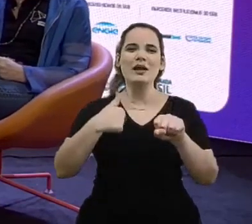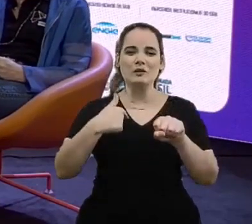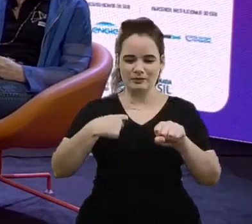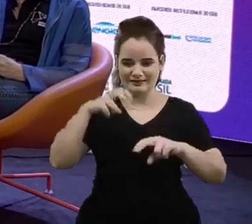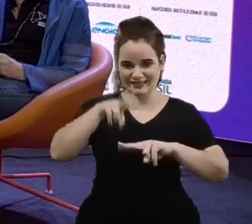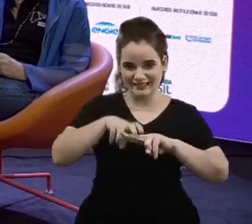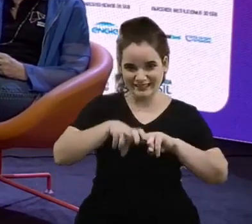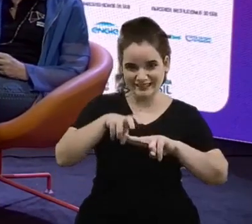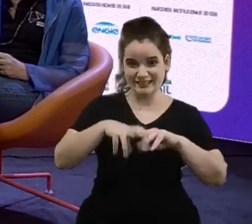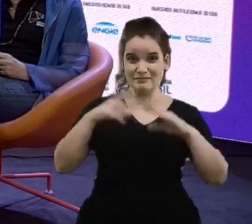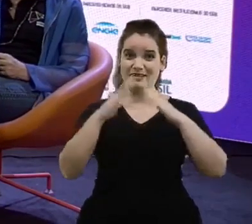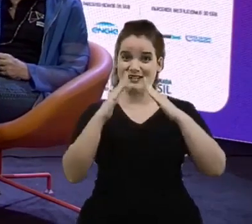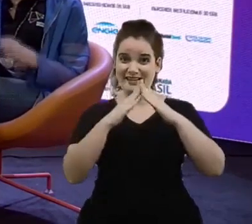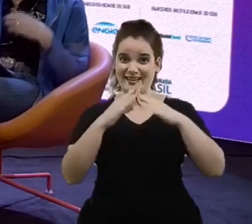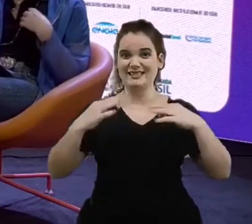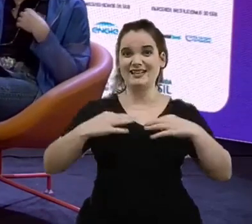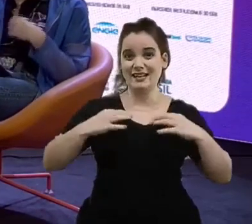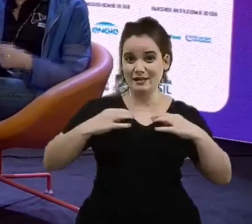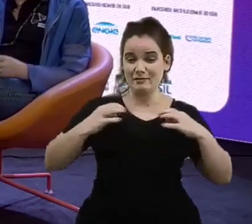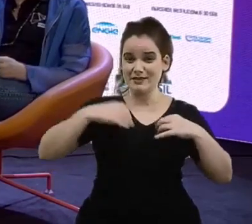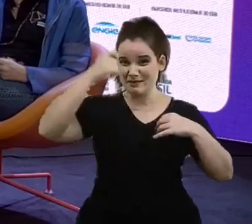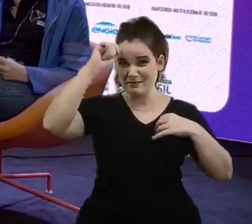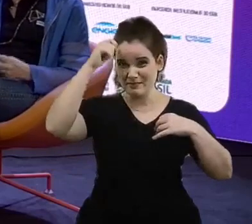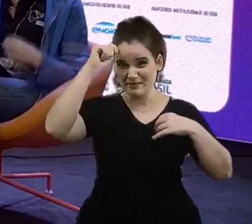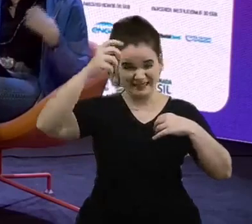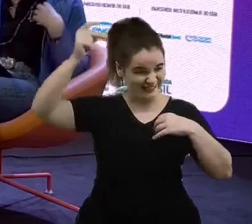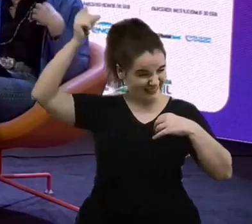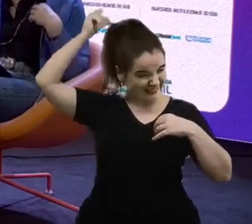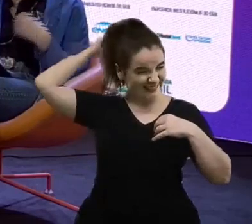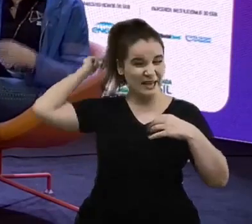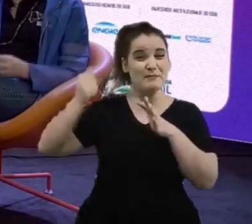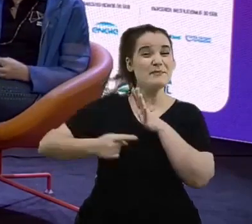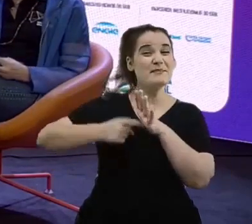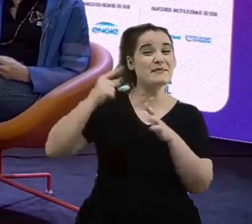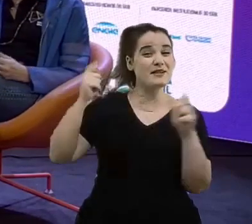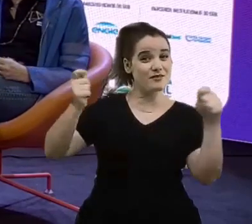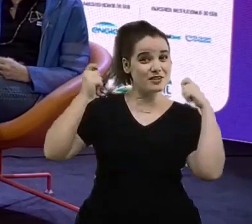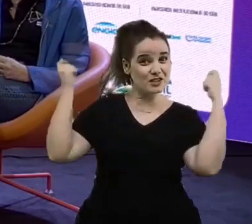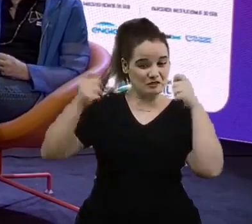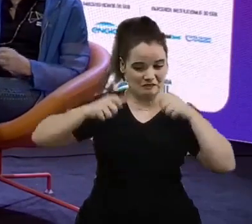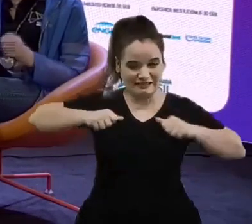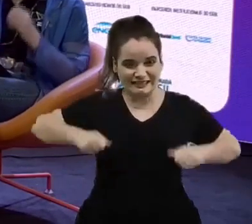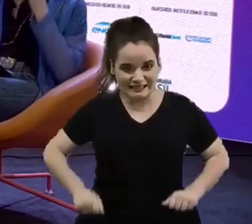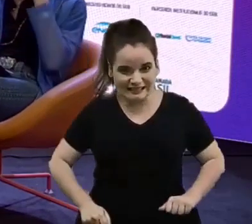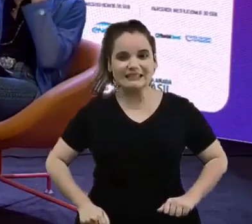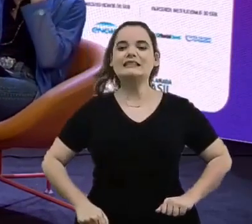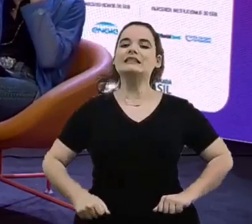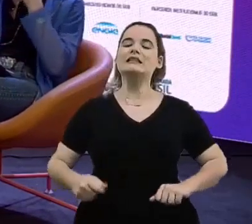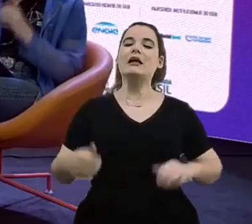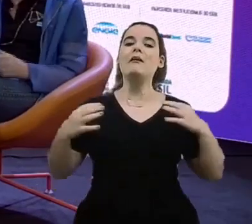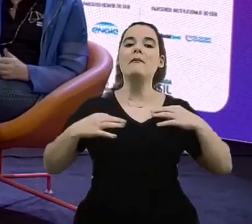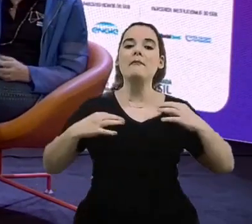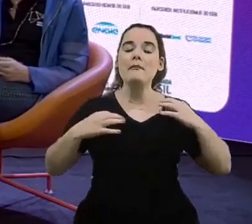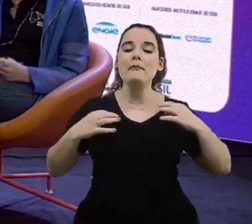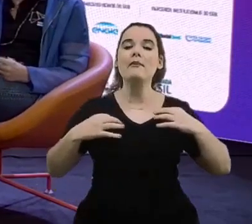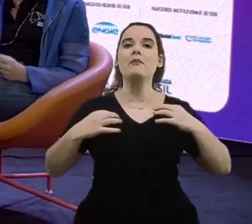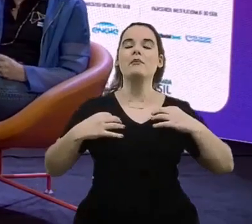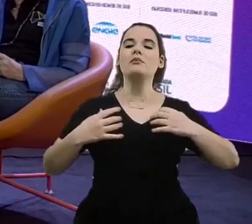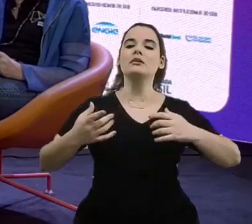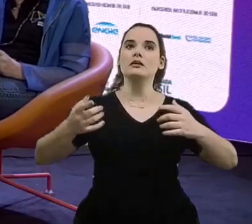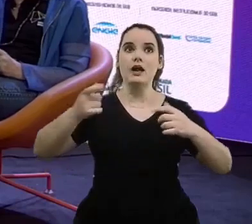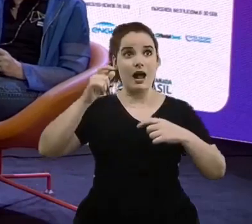do comecinho do primeiro festival para dar sorte, uma blusa azul, meu cabelo é castanho,